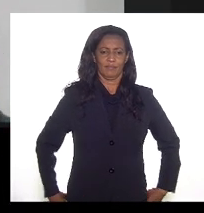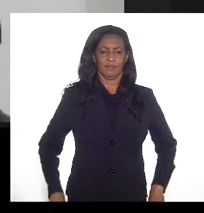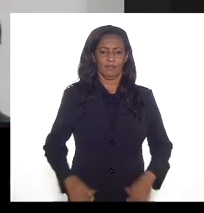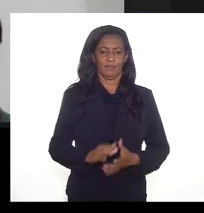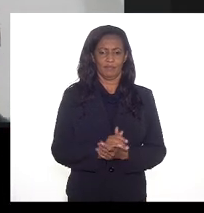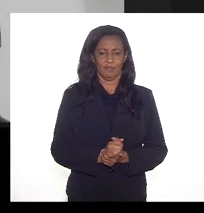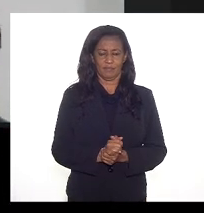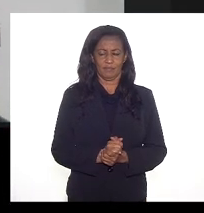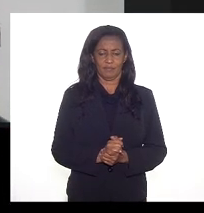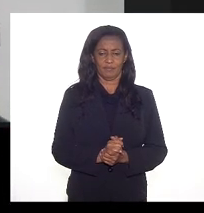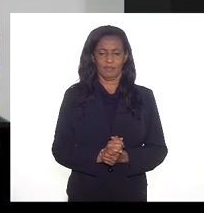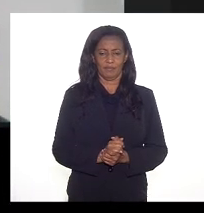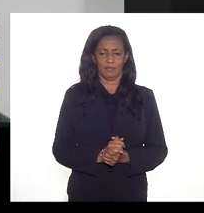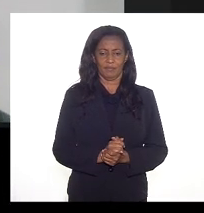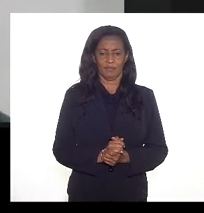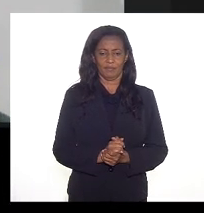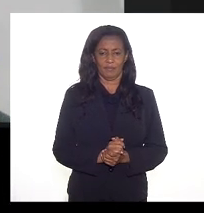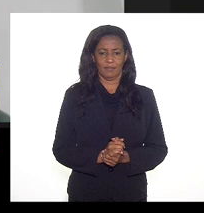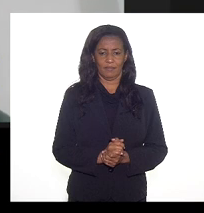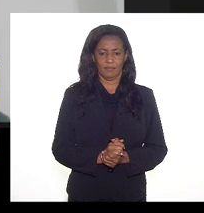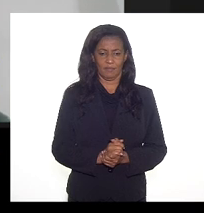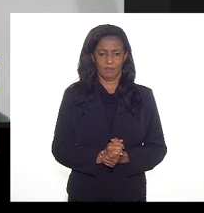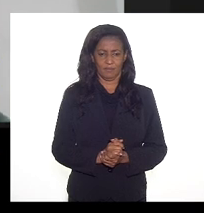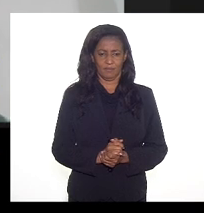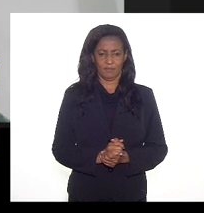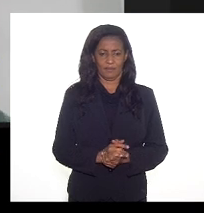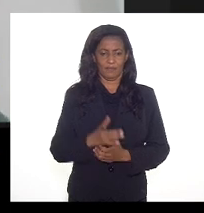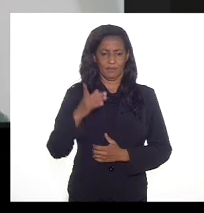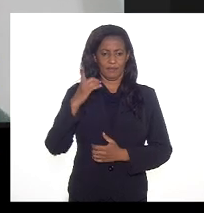E depois conclua, deputado.